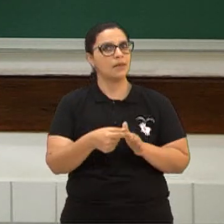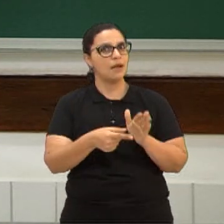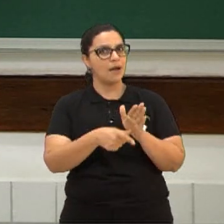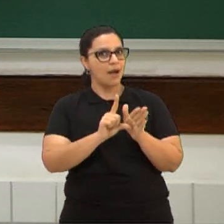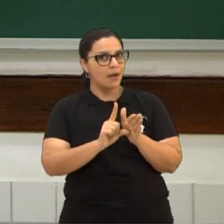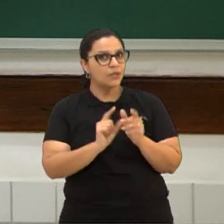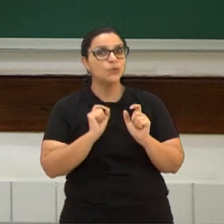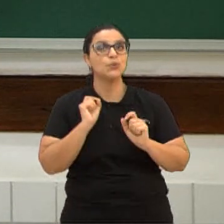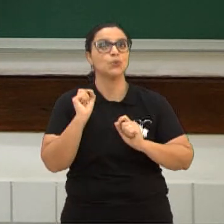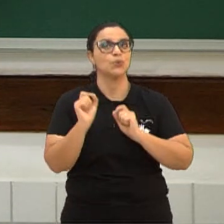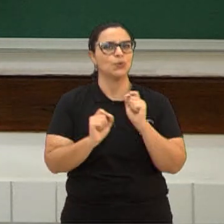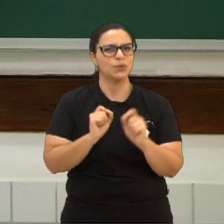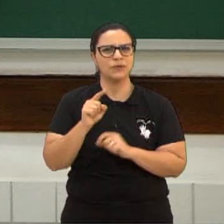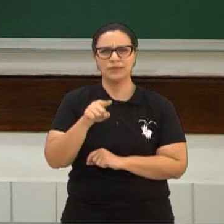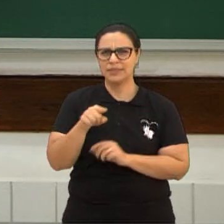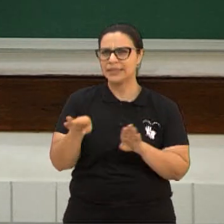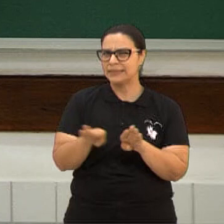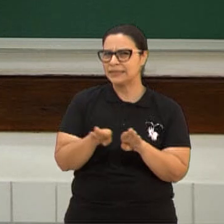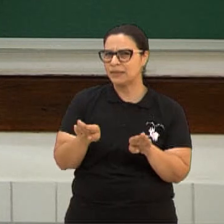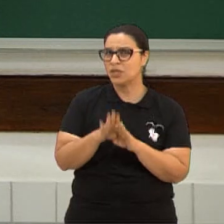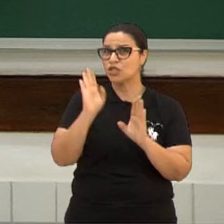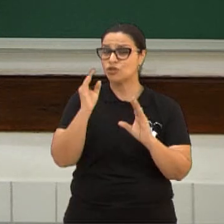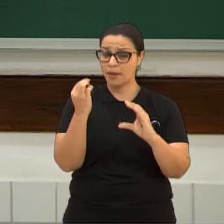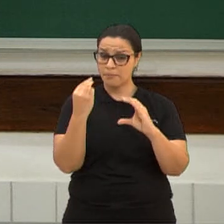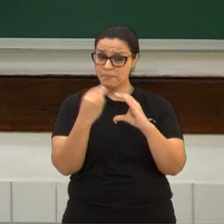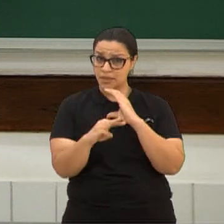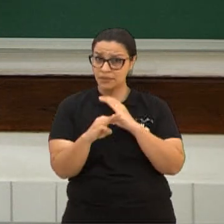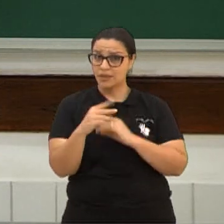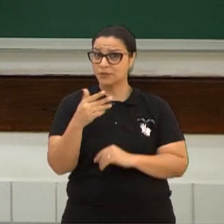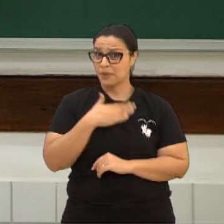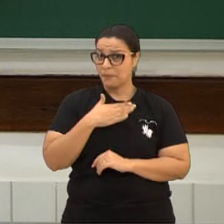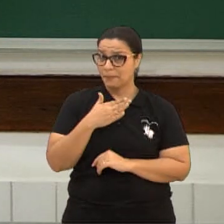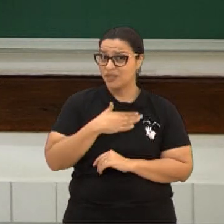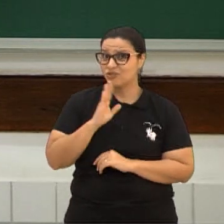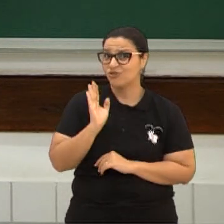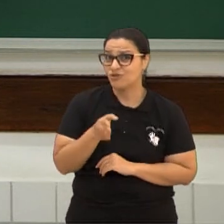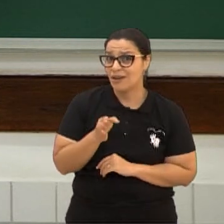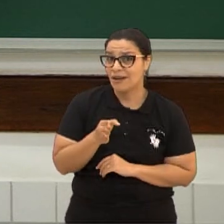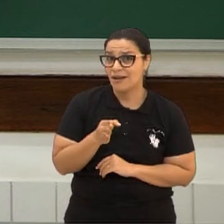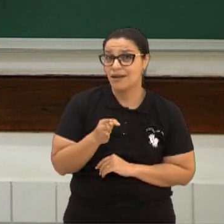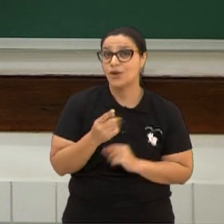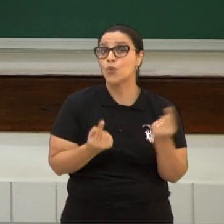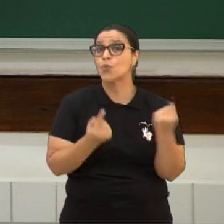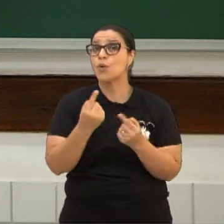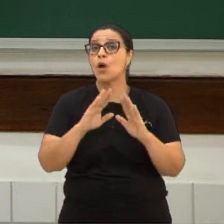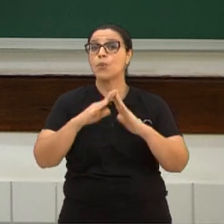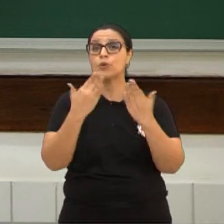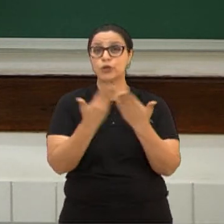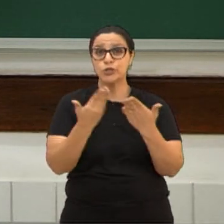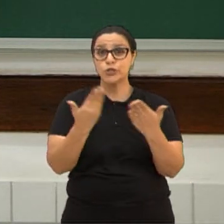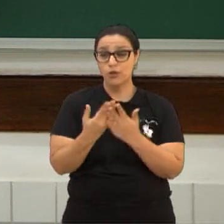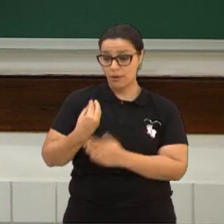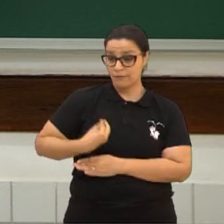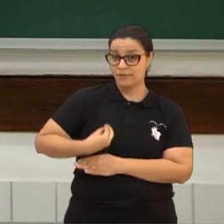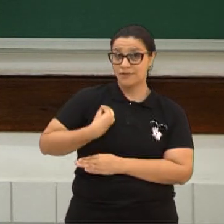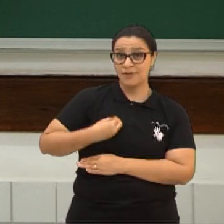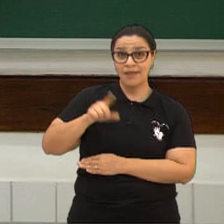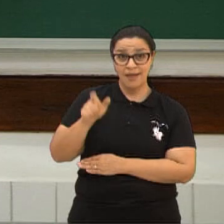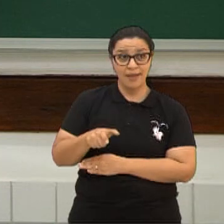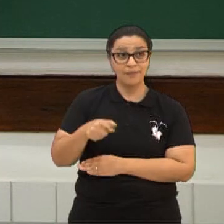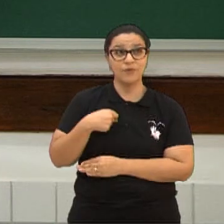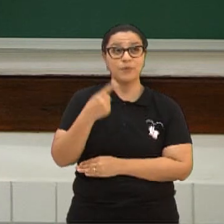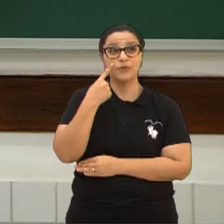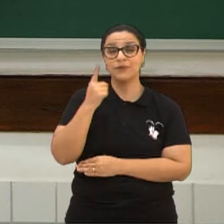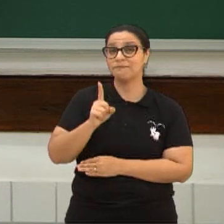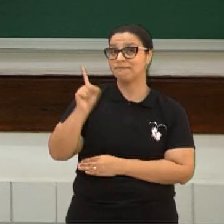antes disso, você mandou a sua mensagem para a teacher? Você disse de qual escola você é?